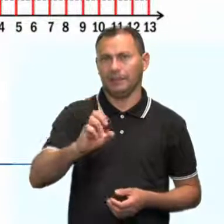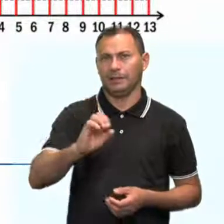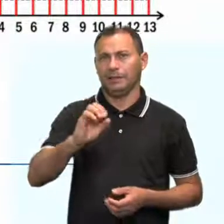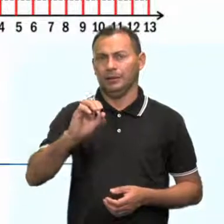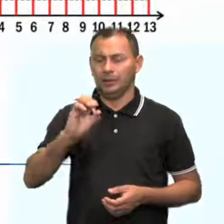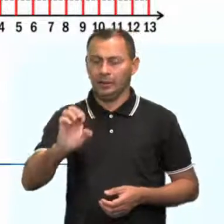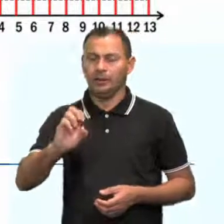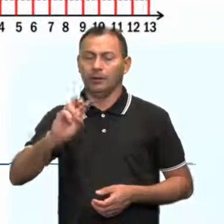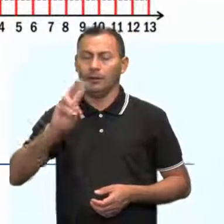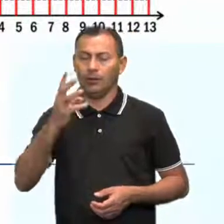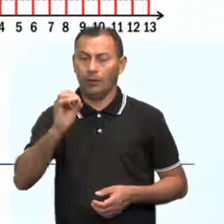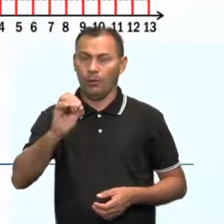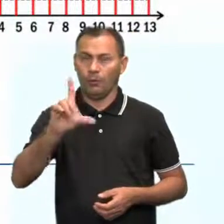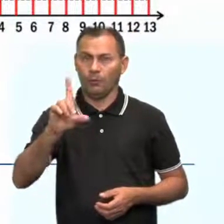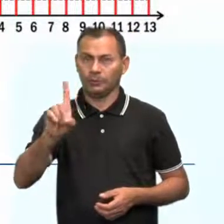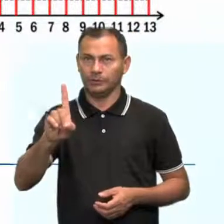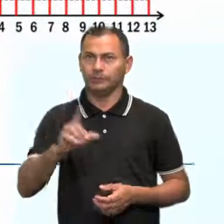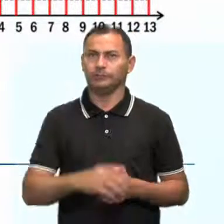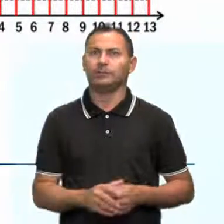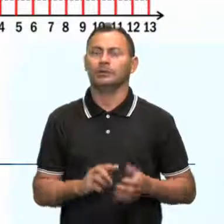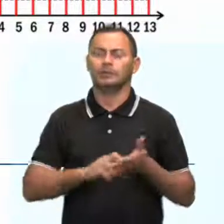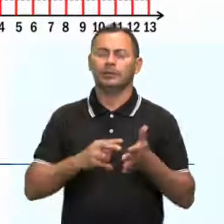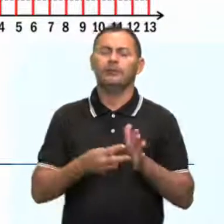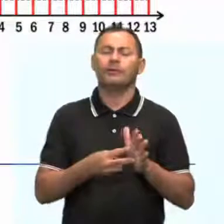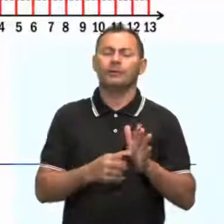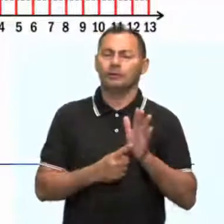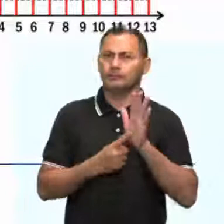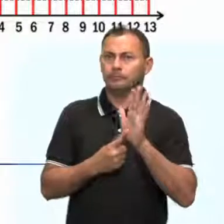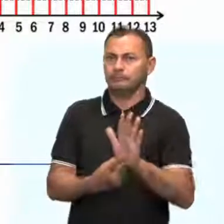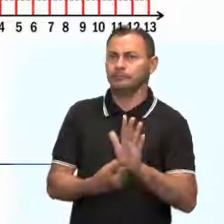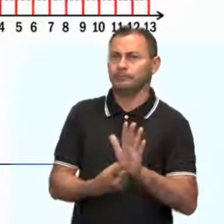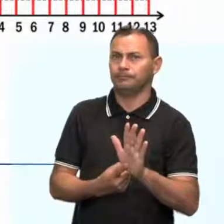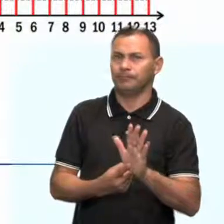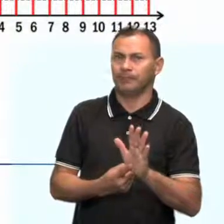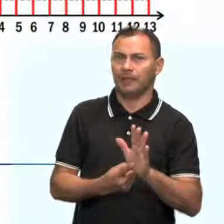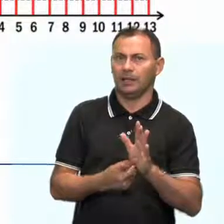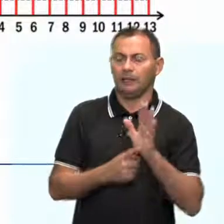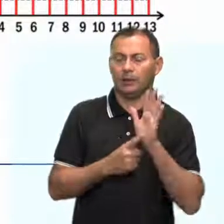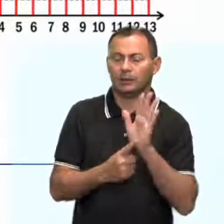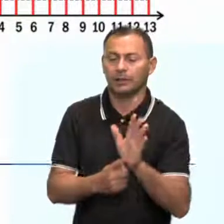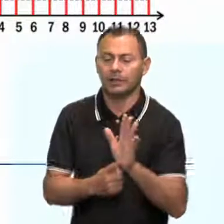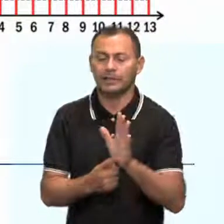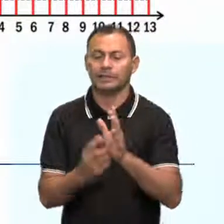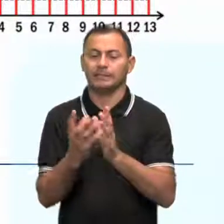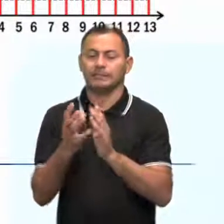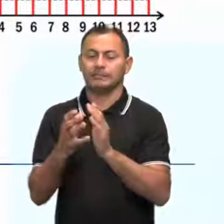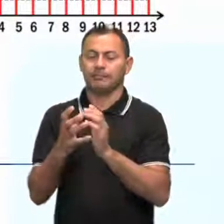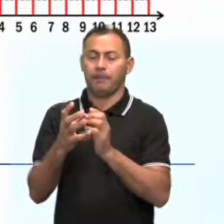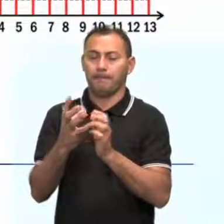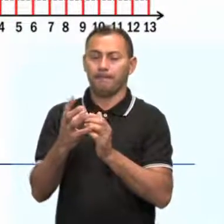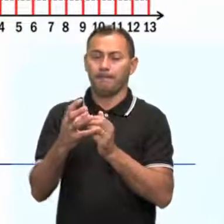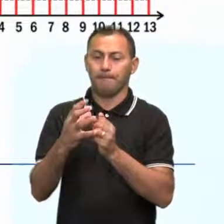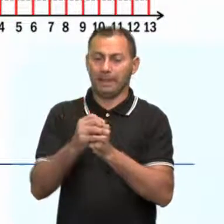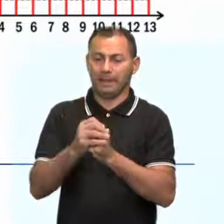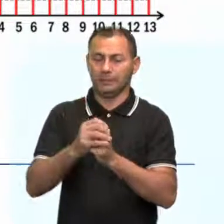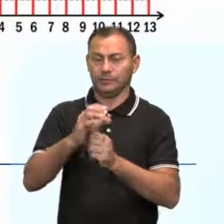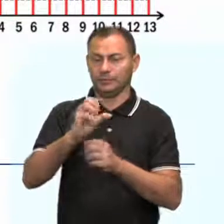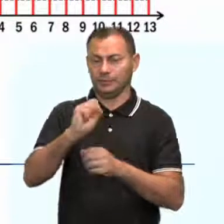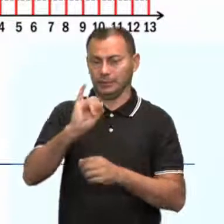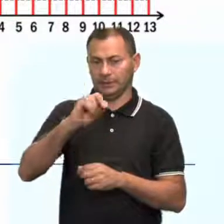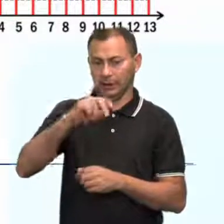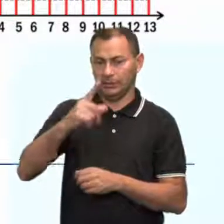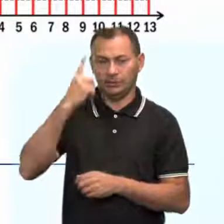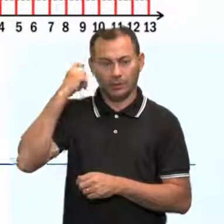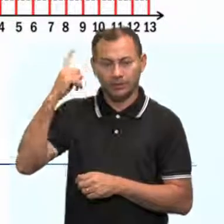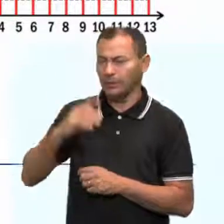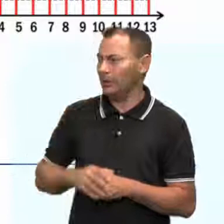Sample and Hold? Ele vai amostrar e ele vai segurar o sinal. Aqui,